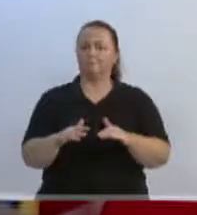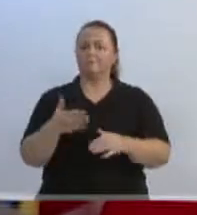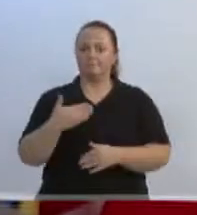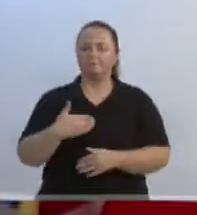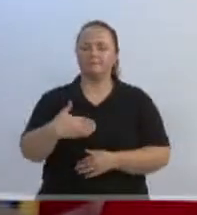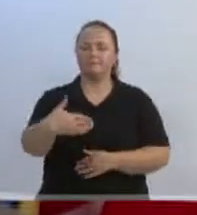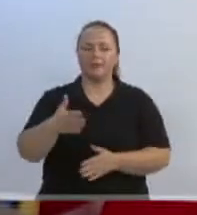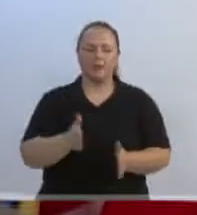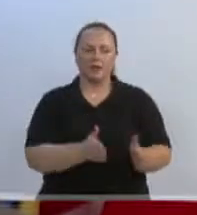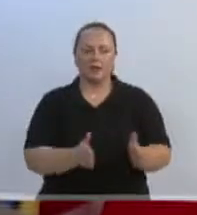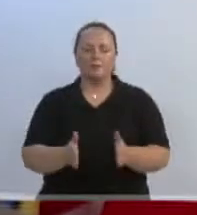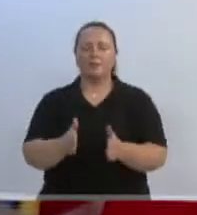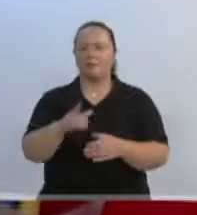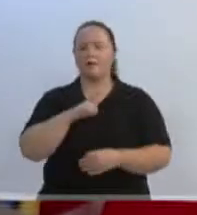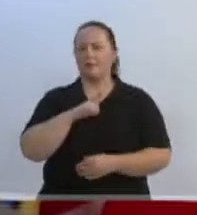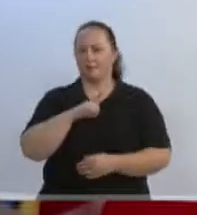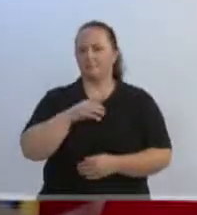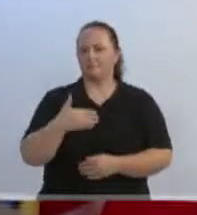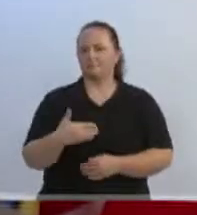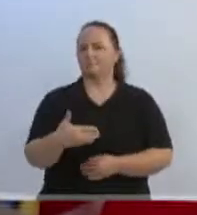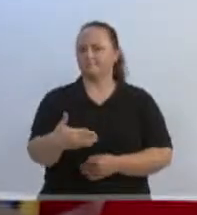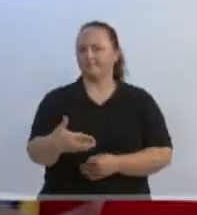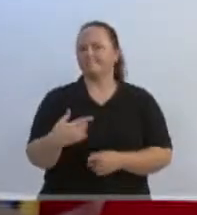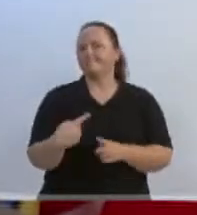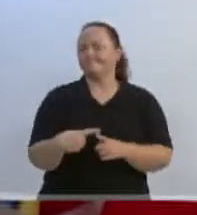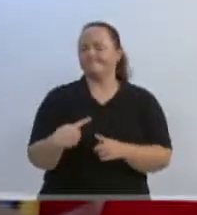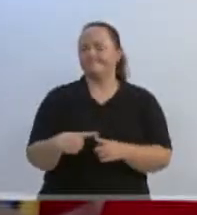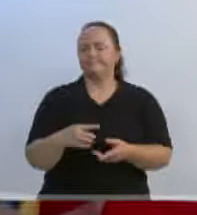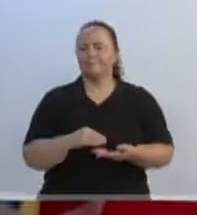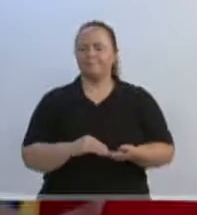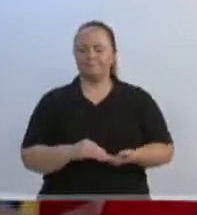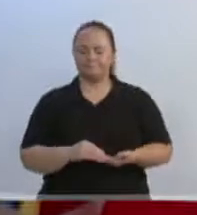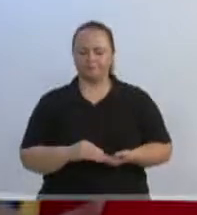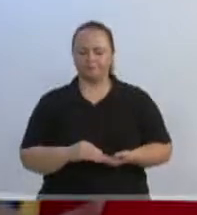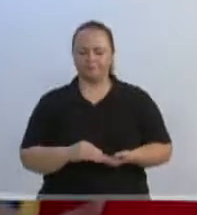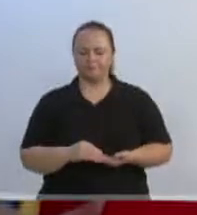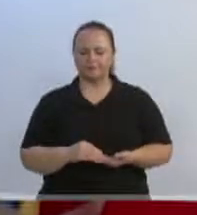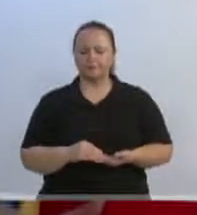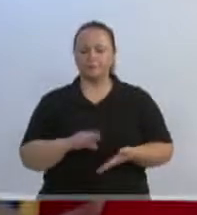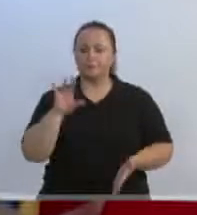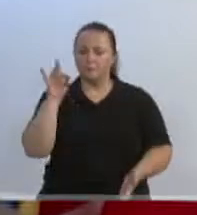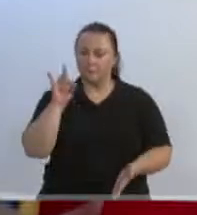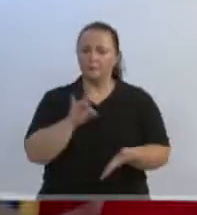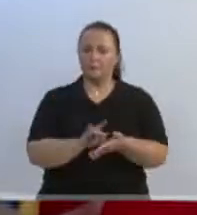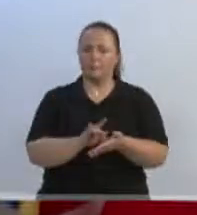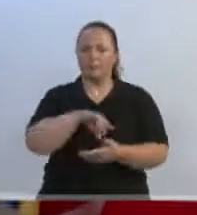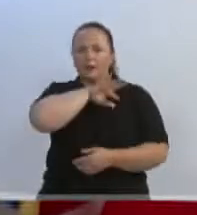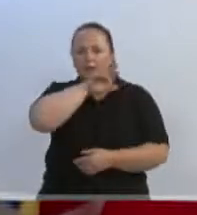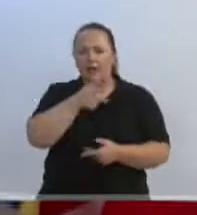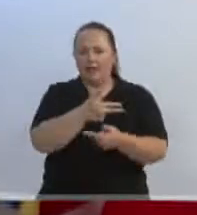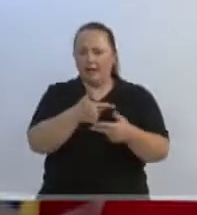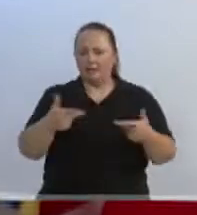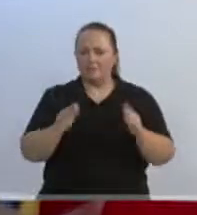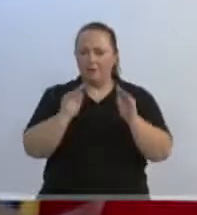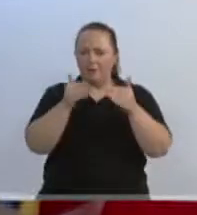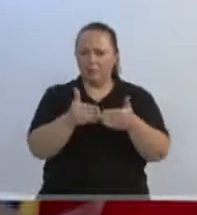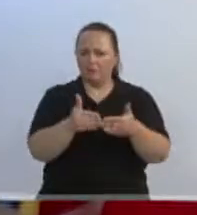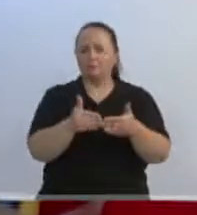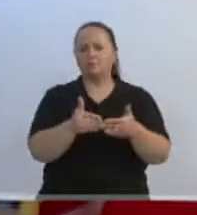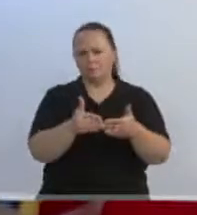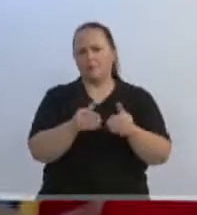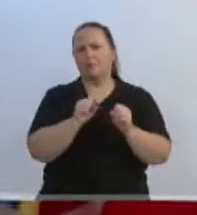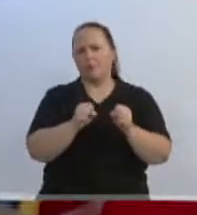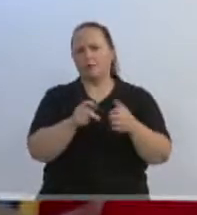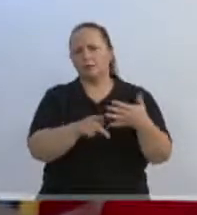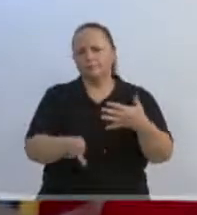serão feitos no sentido de que essa causa realmente seja seja prioridade aqui